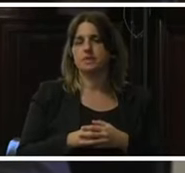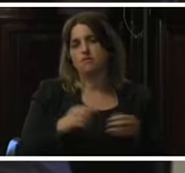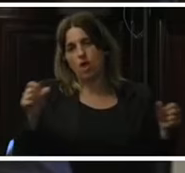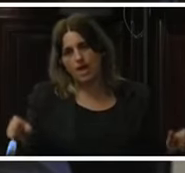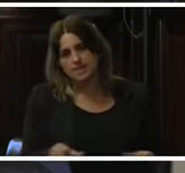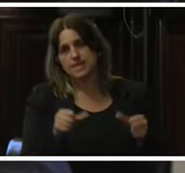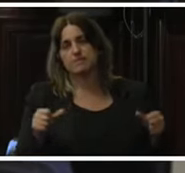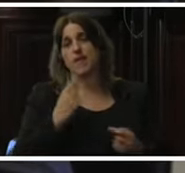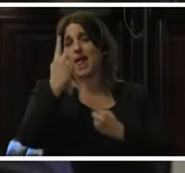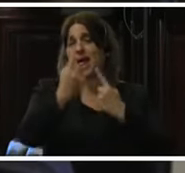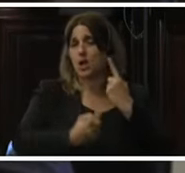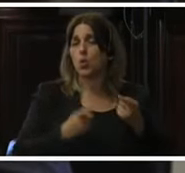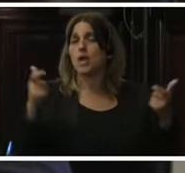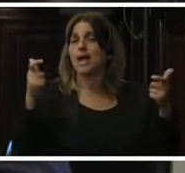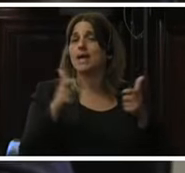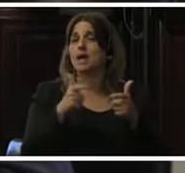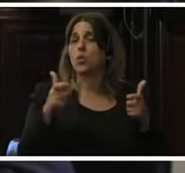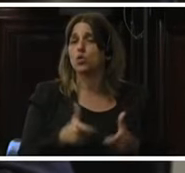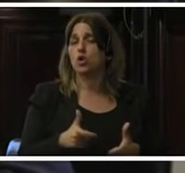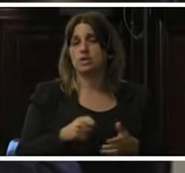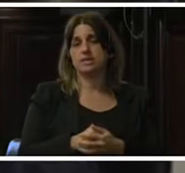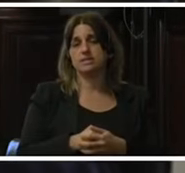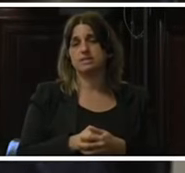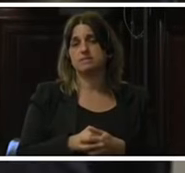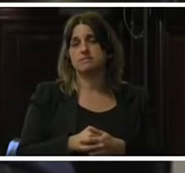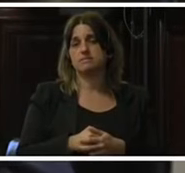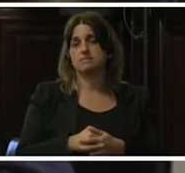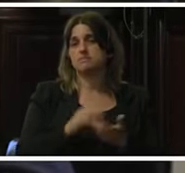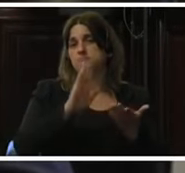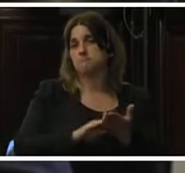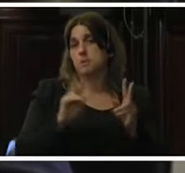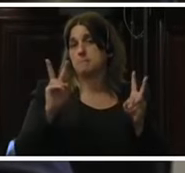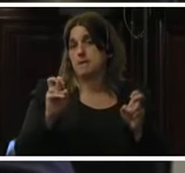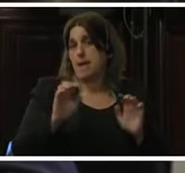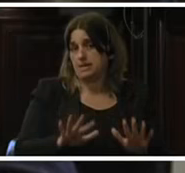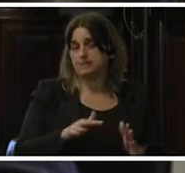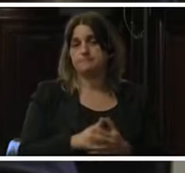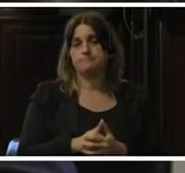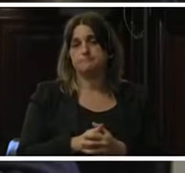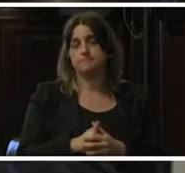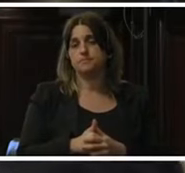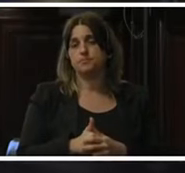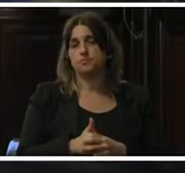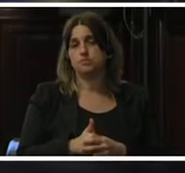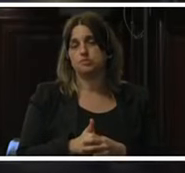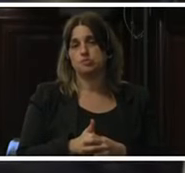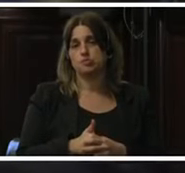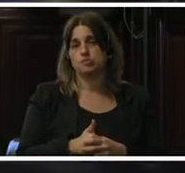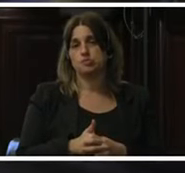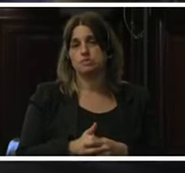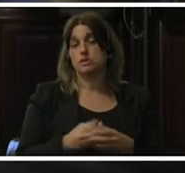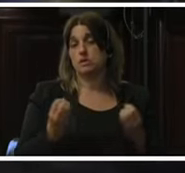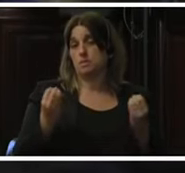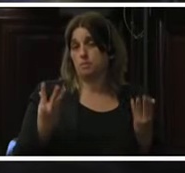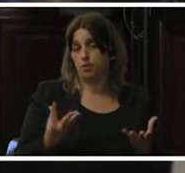reuniões sobre temas como esse tema e já que as perguntas que tenham para o